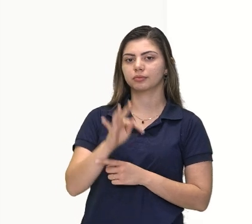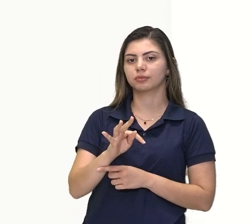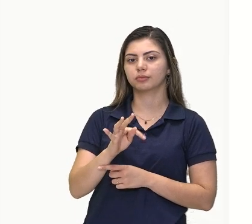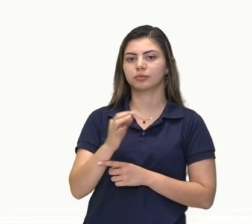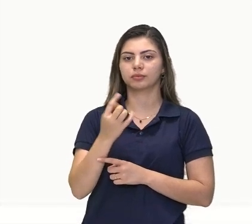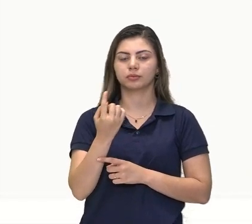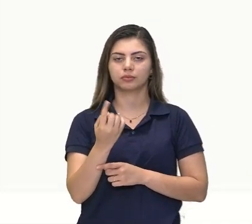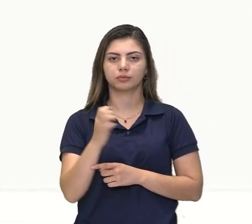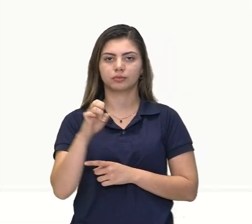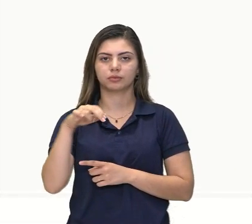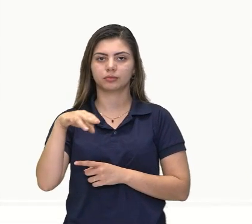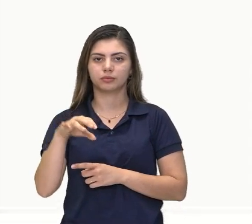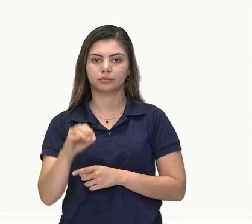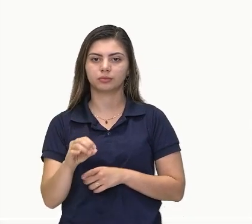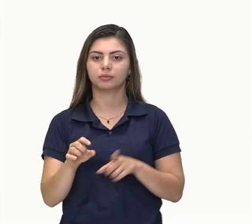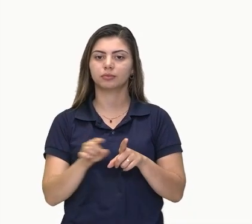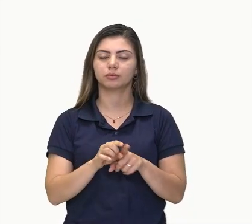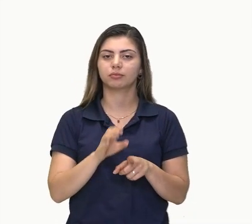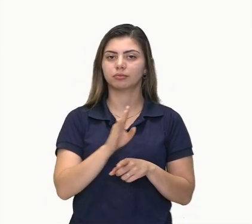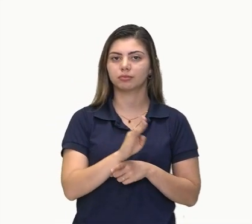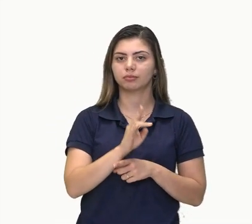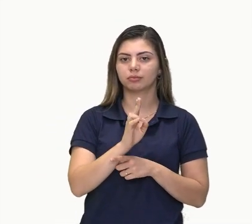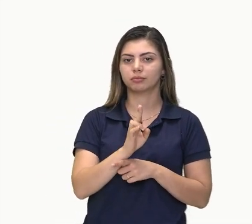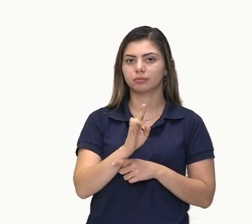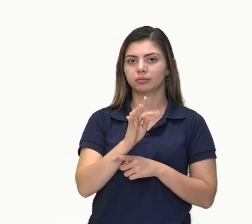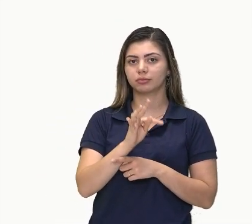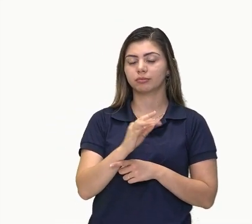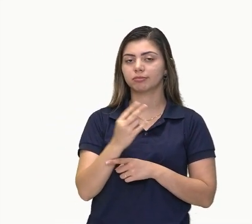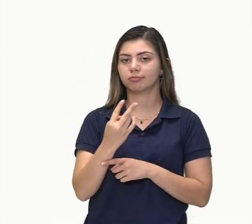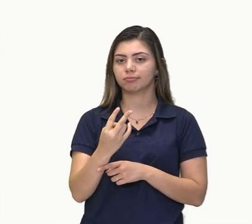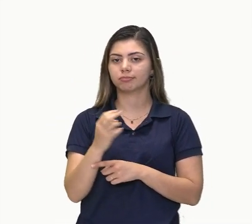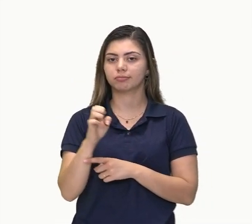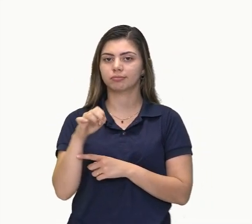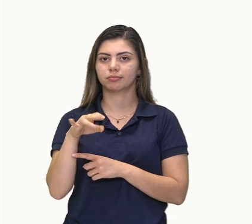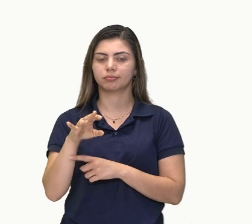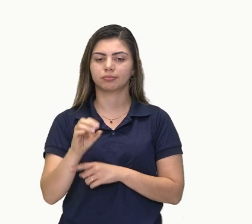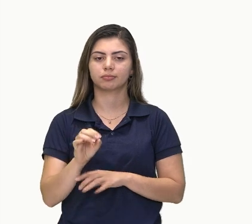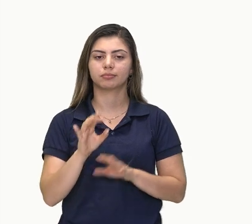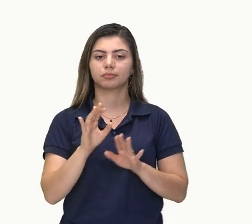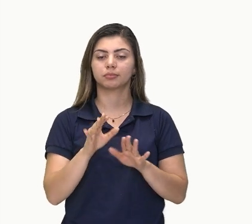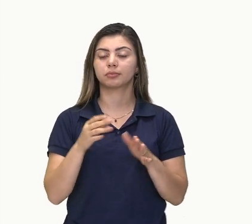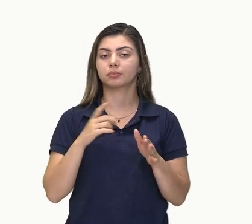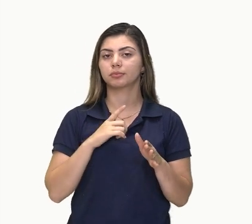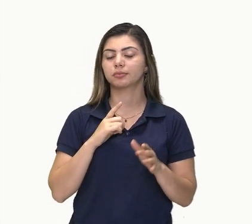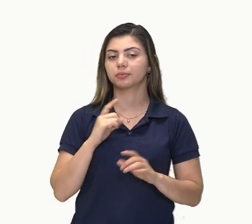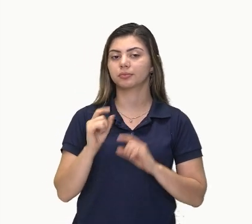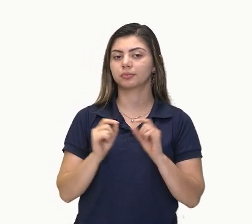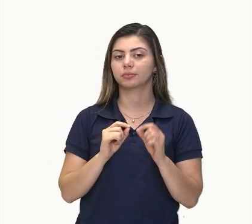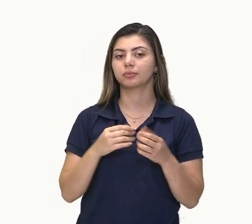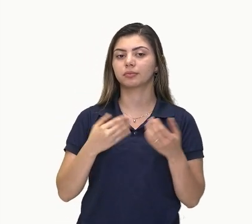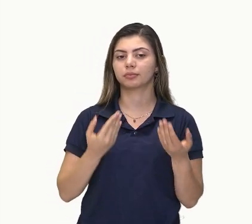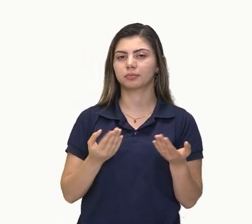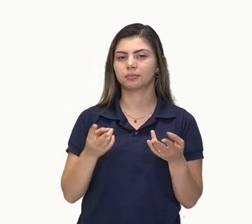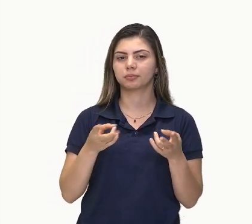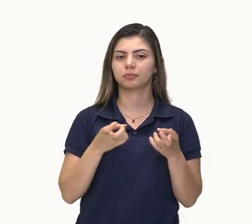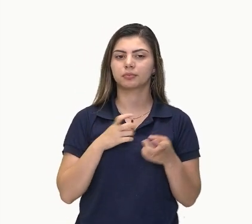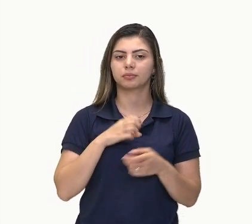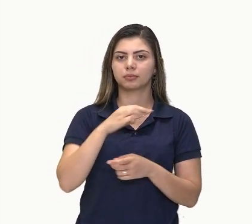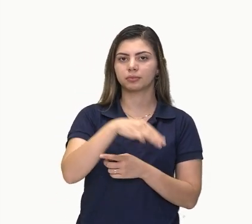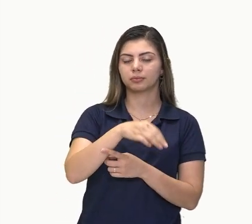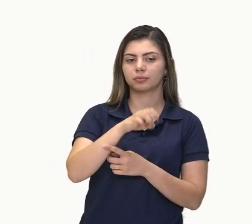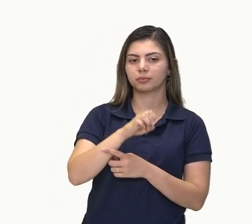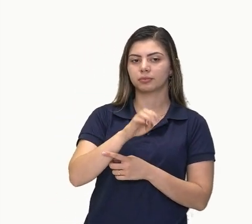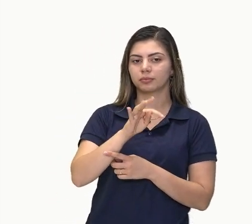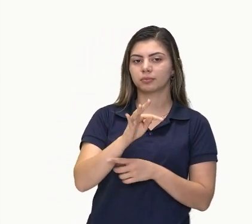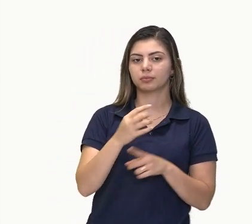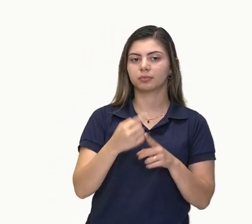Ok. Então, nesse caso aqui, o que a gente vai ter? Aqui é met, porque é um carbono